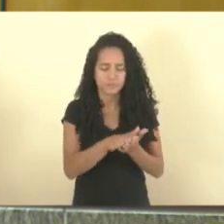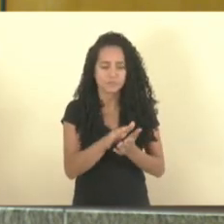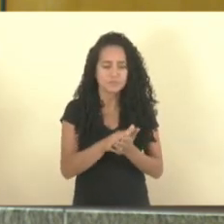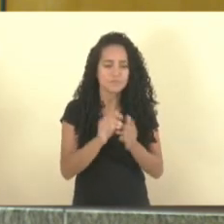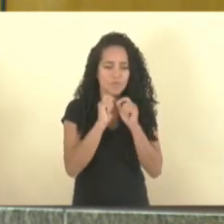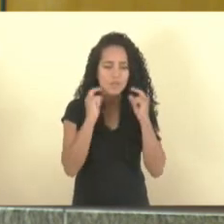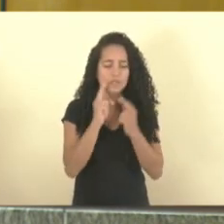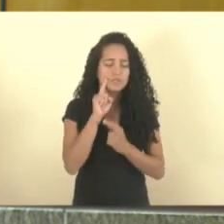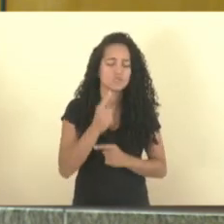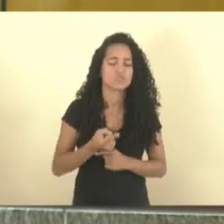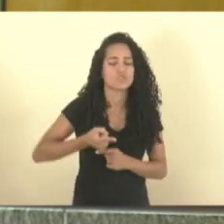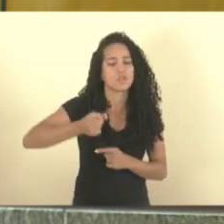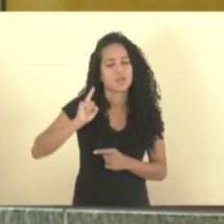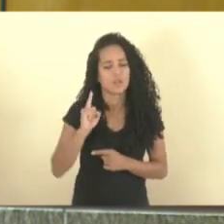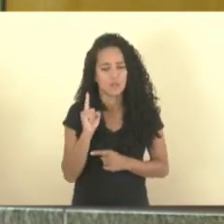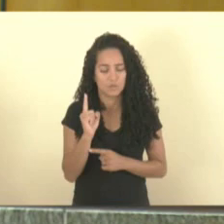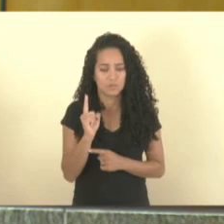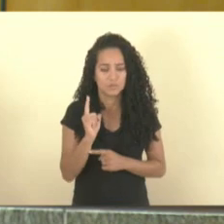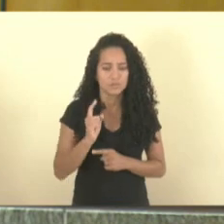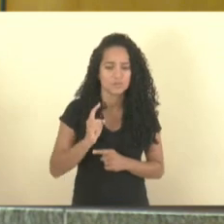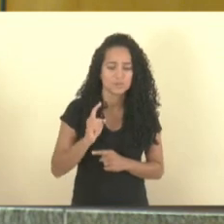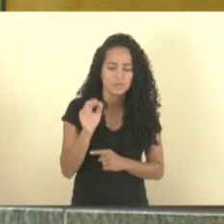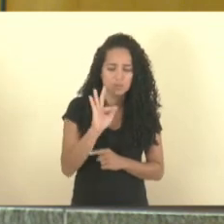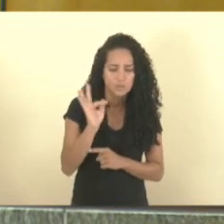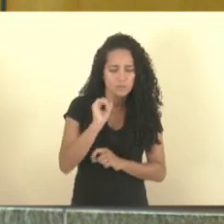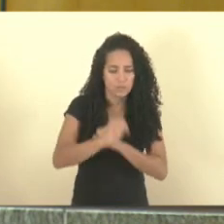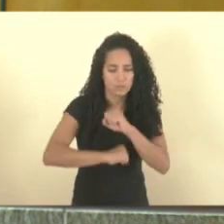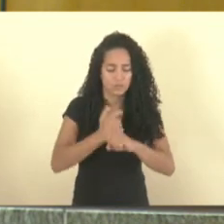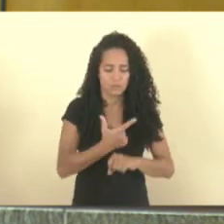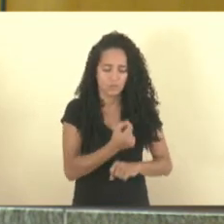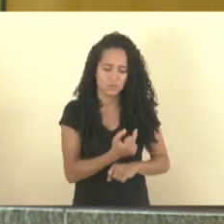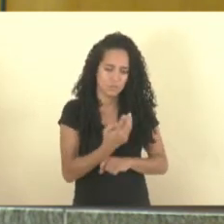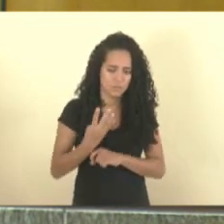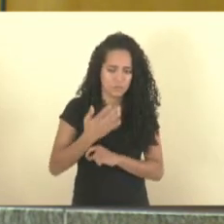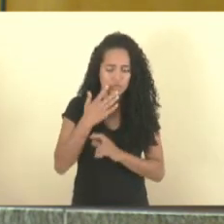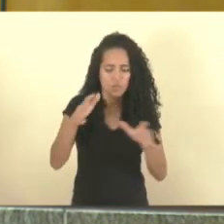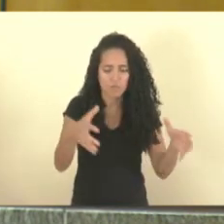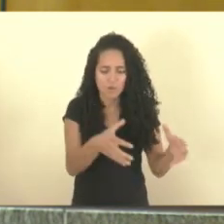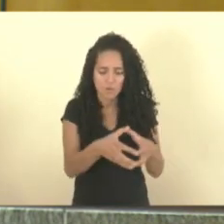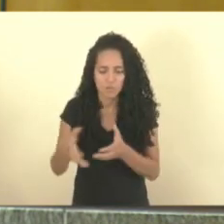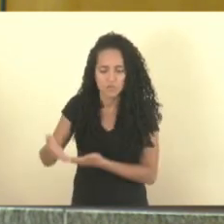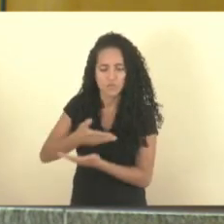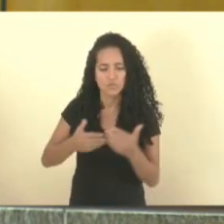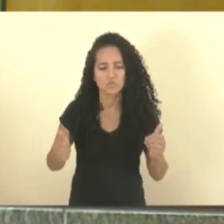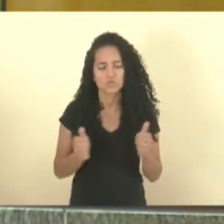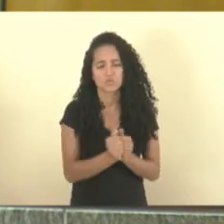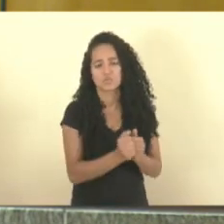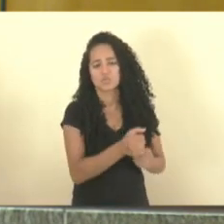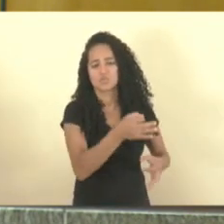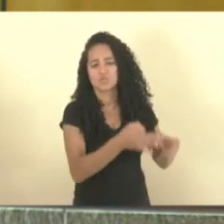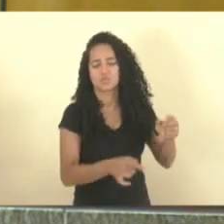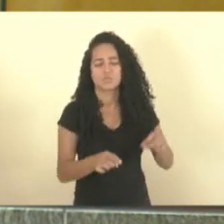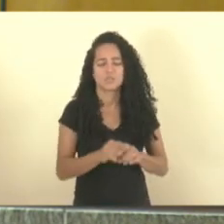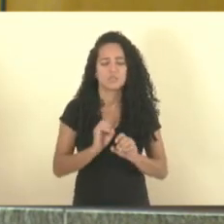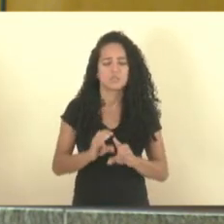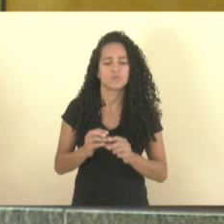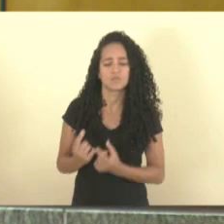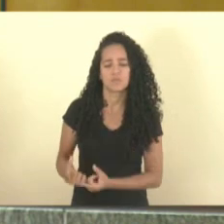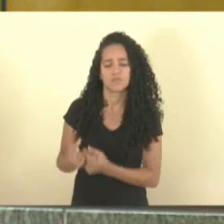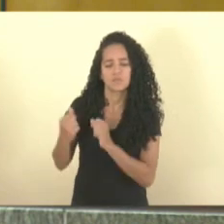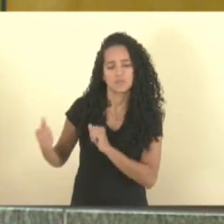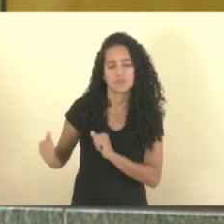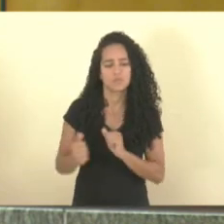dia 1/2/2024. Eu convoco as comissões em conjunto Justiça, Educação e